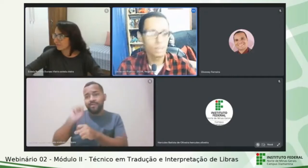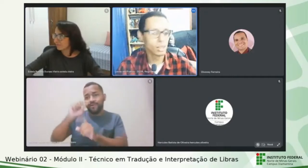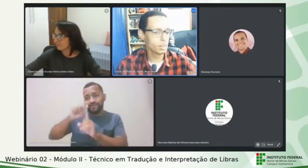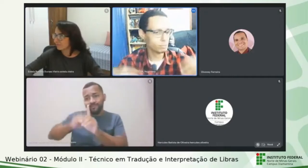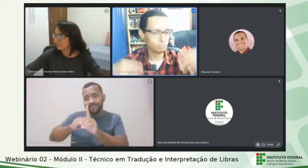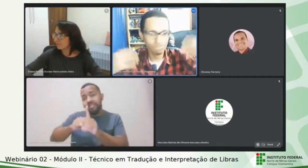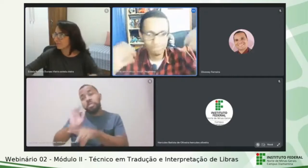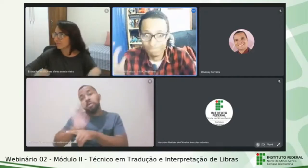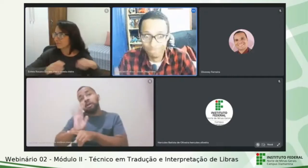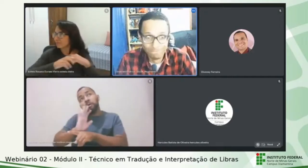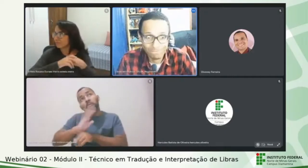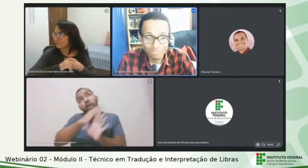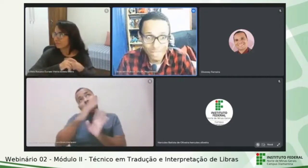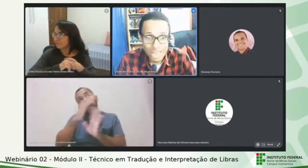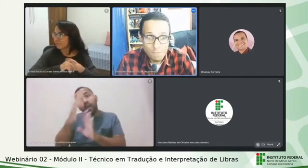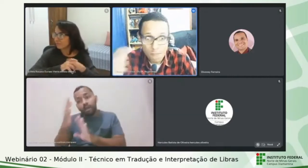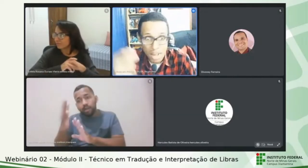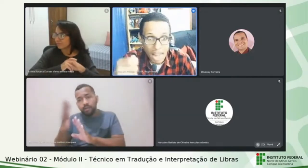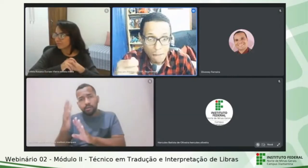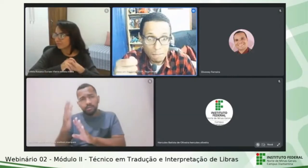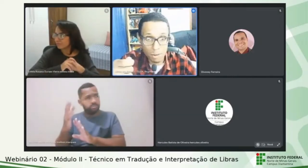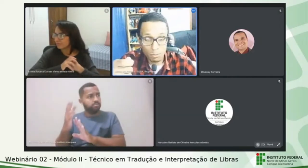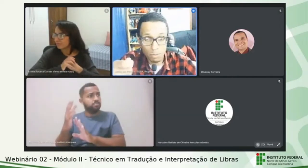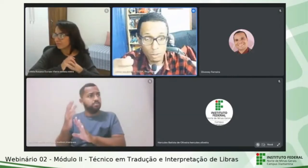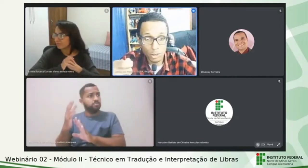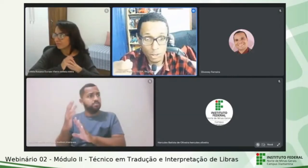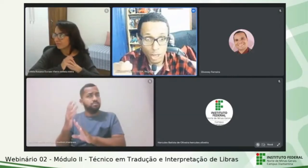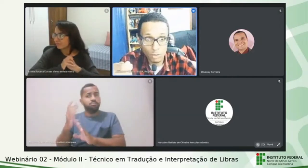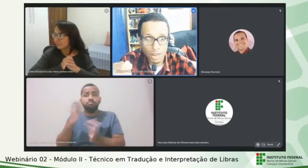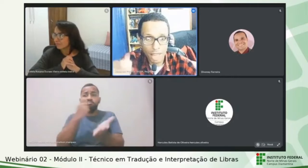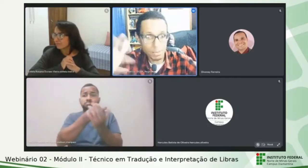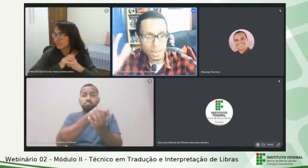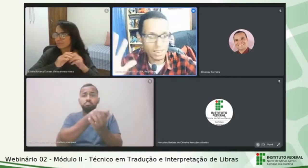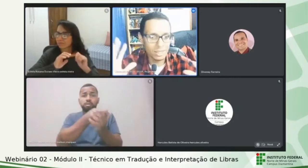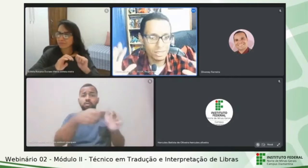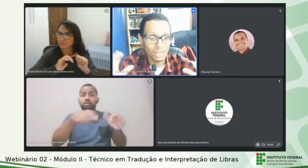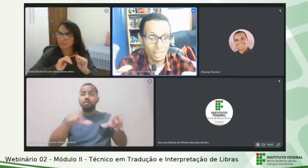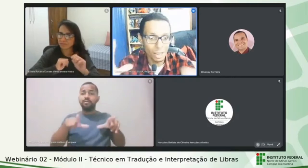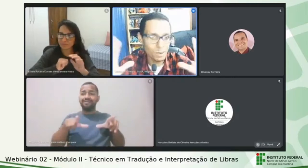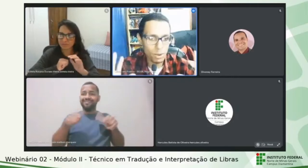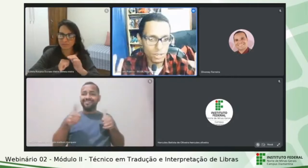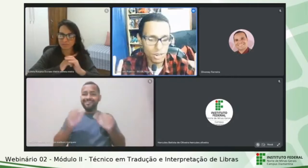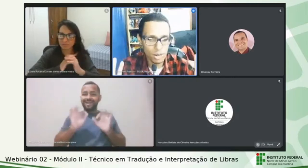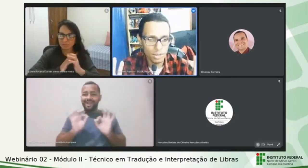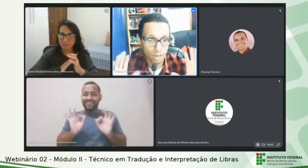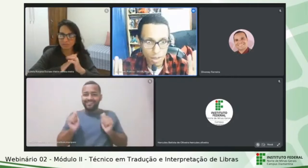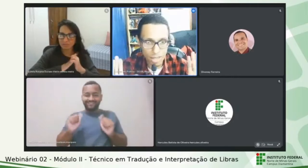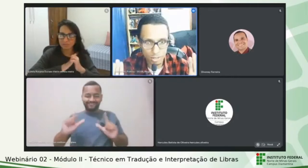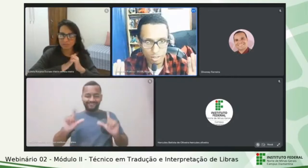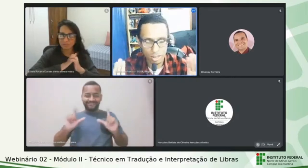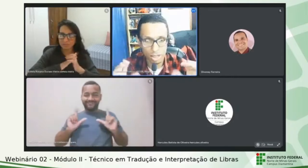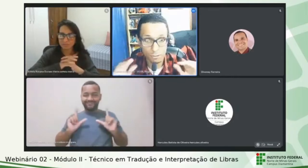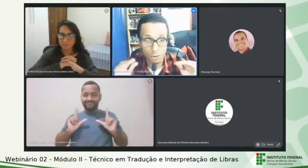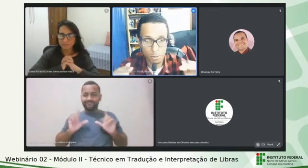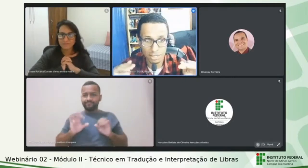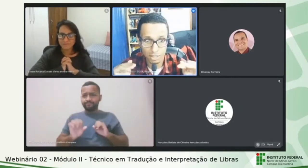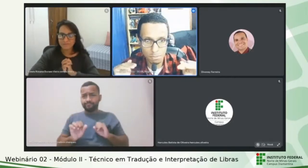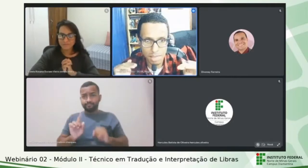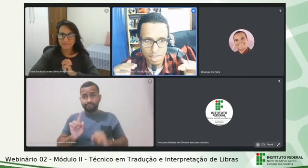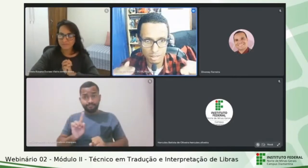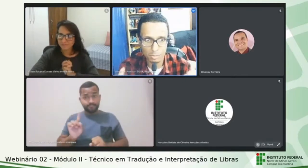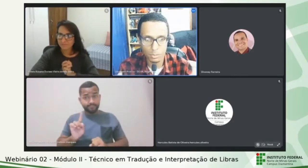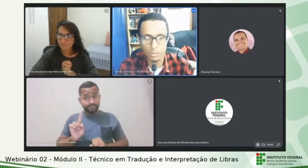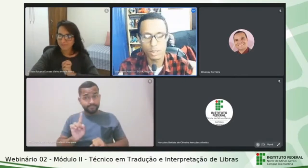ano e pagar pelo seu certificado, beleza, já tem uma pós-graduação. Não é isso, é